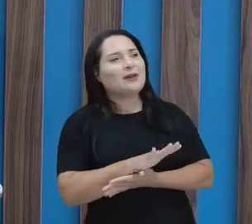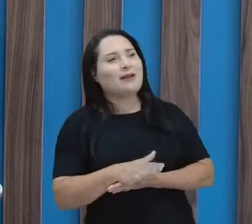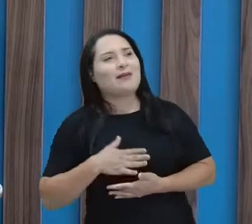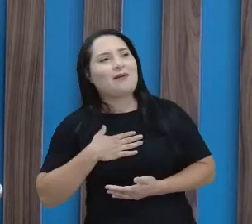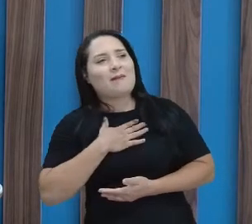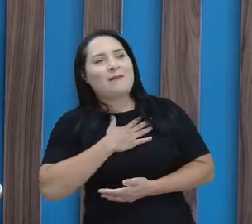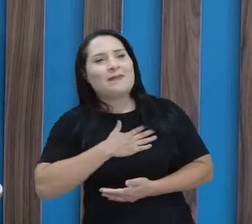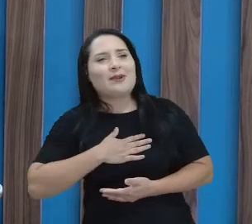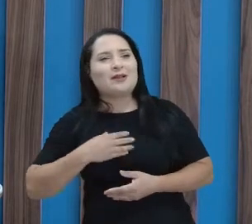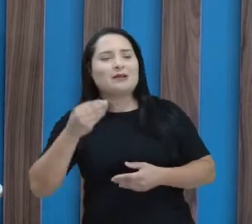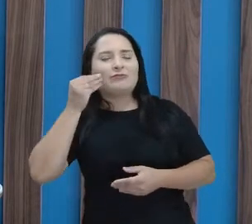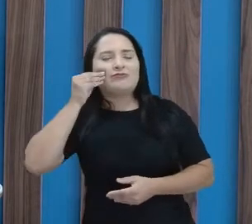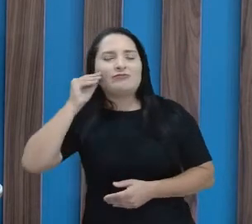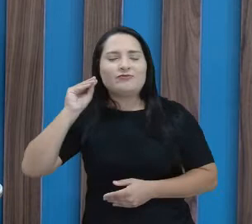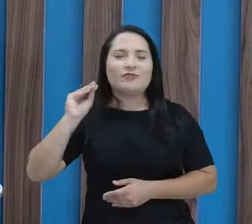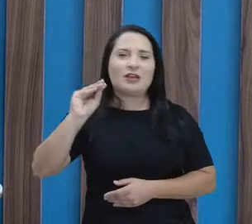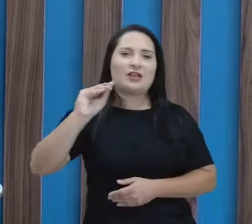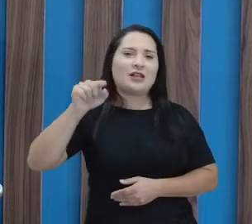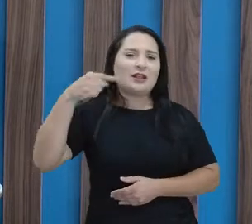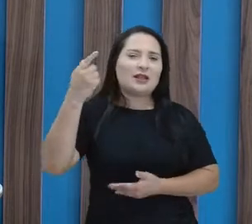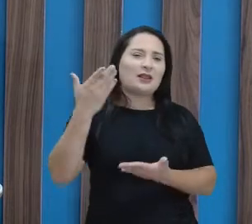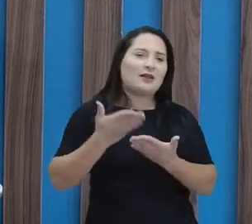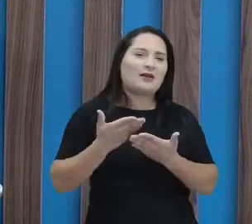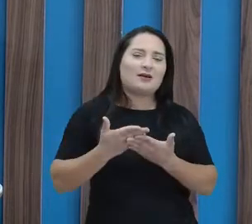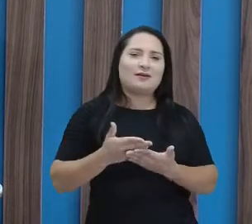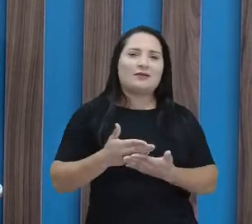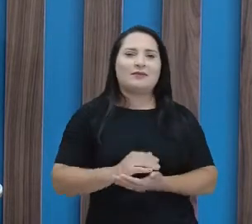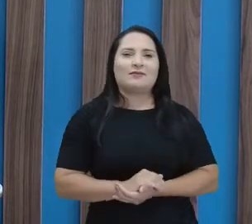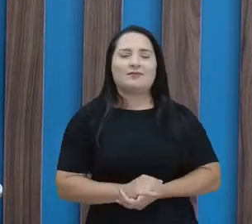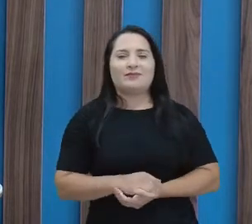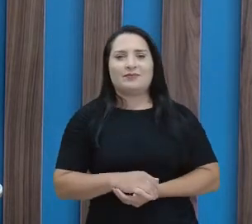prazer. Beijos, crianças, e até qualquer dia por aqui, viu?